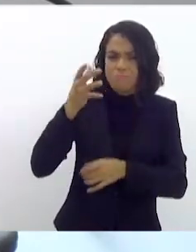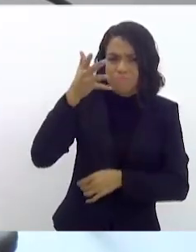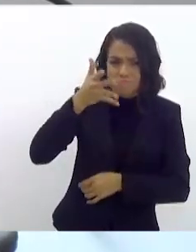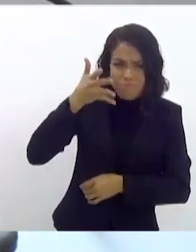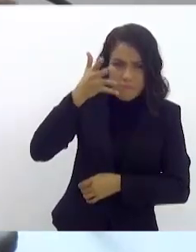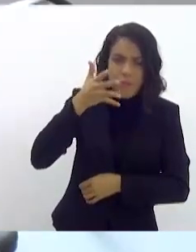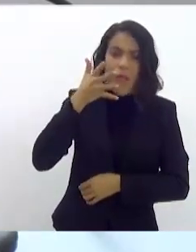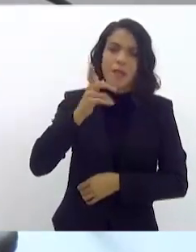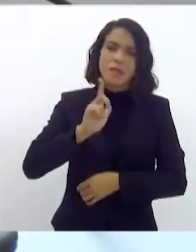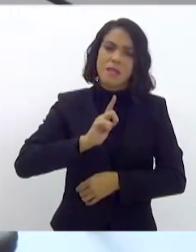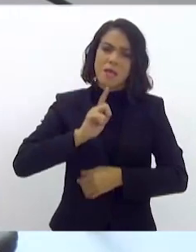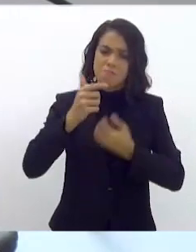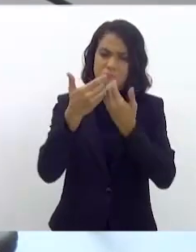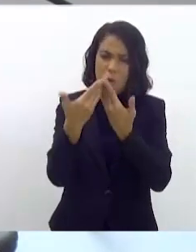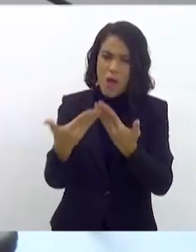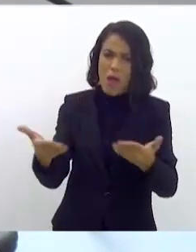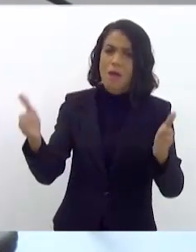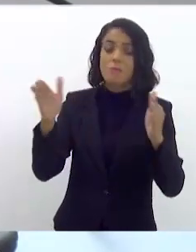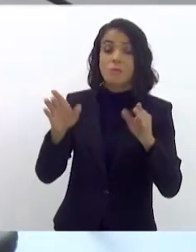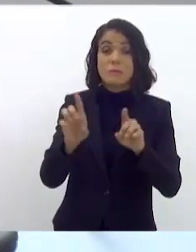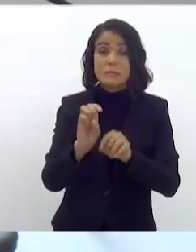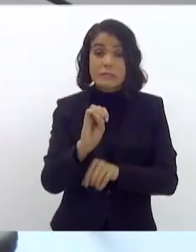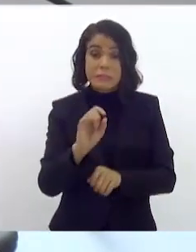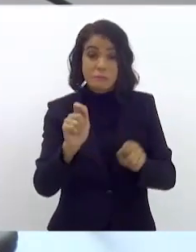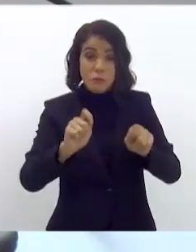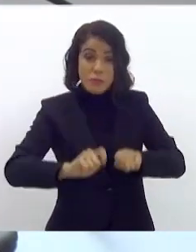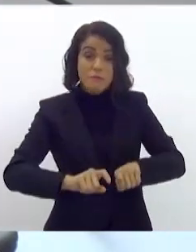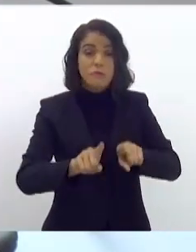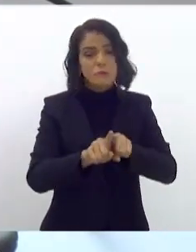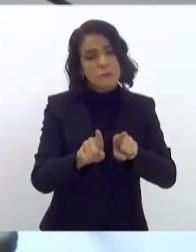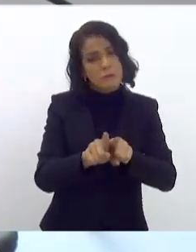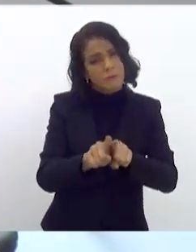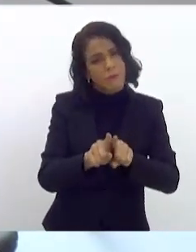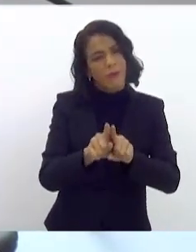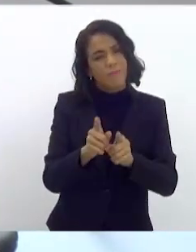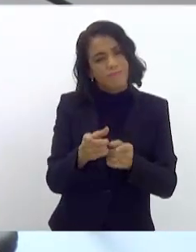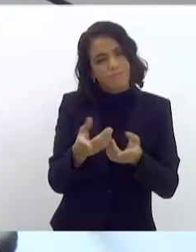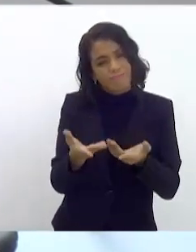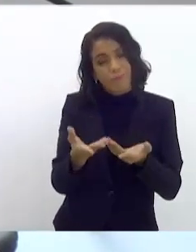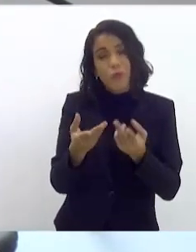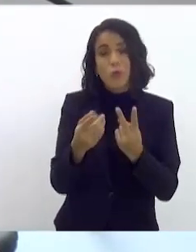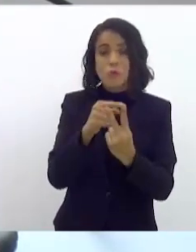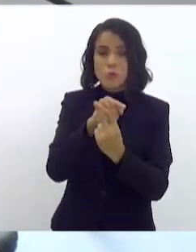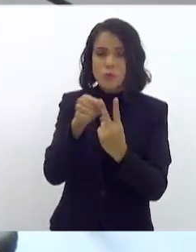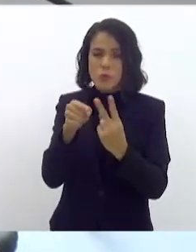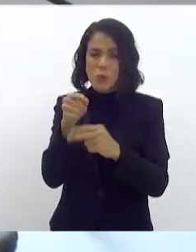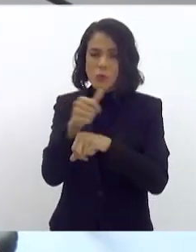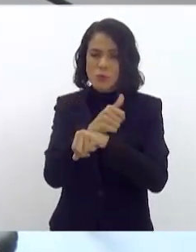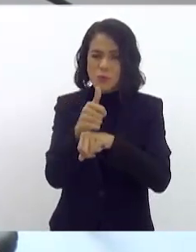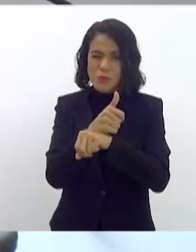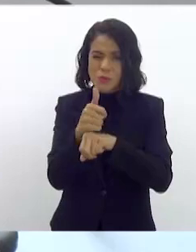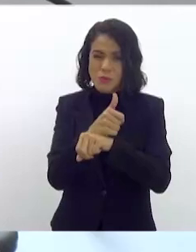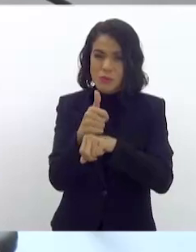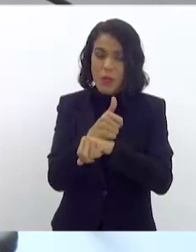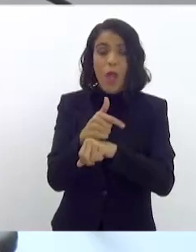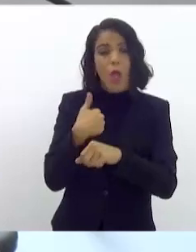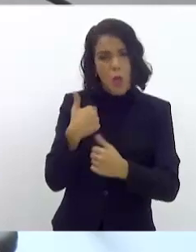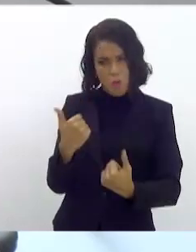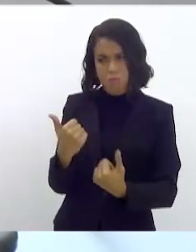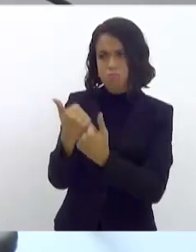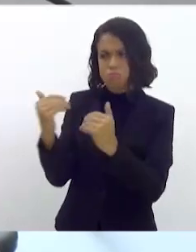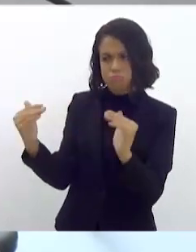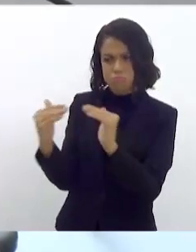uma amplitude enorme, mas, se for possível também, os dois profissionais, mas eu voto super